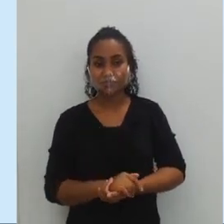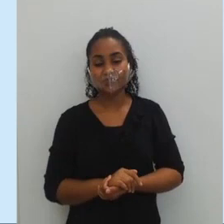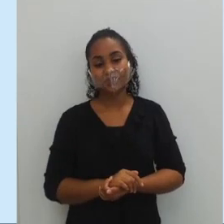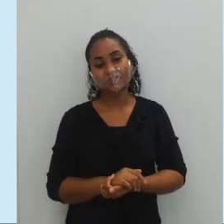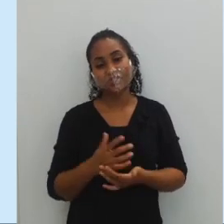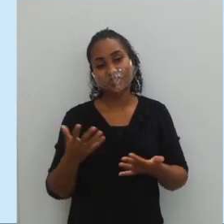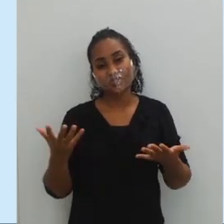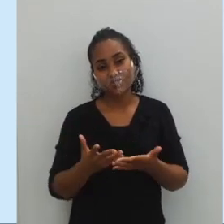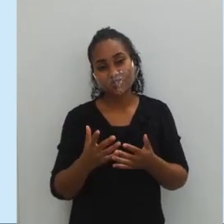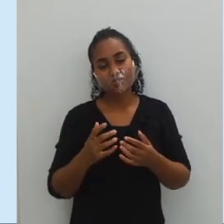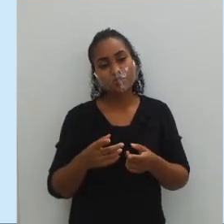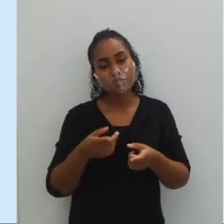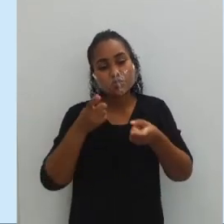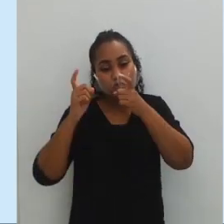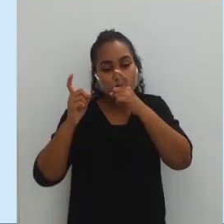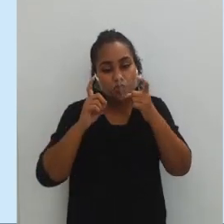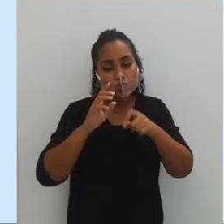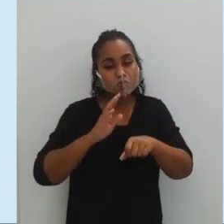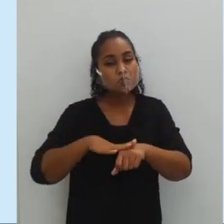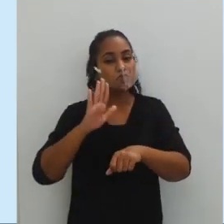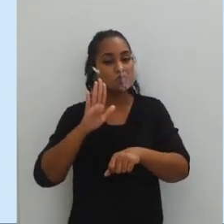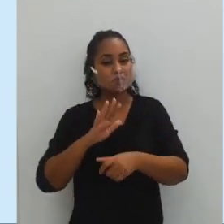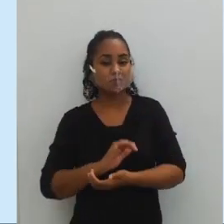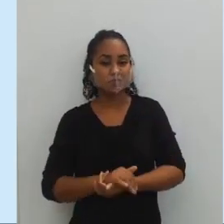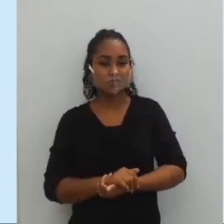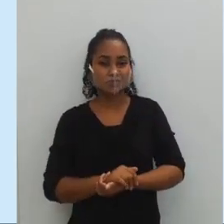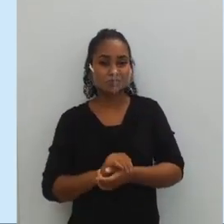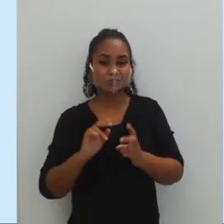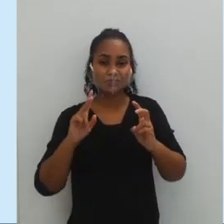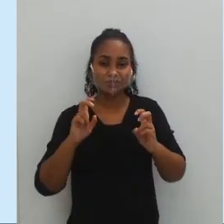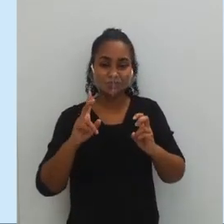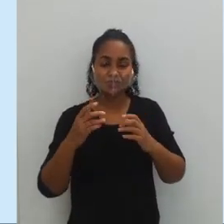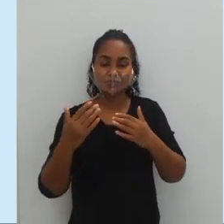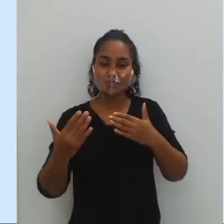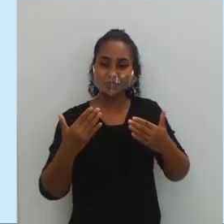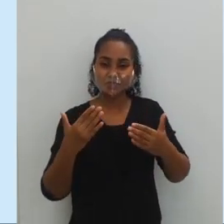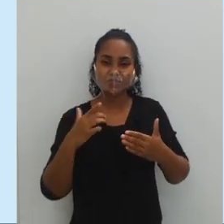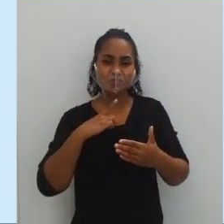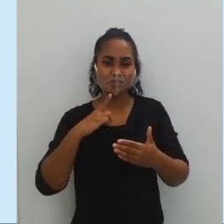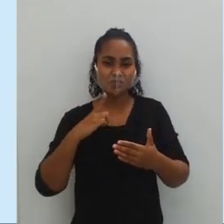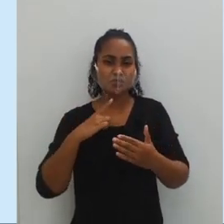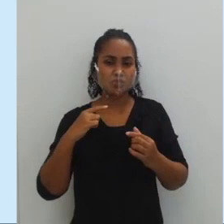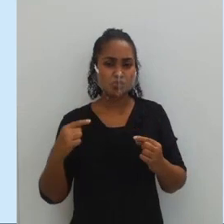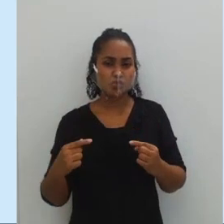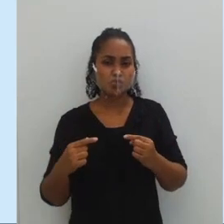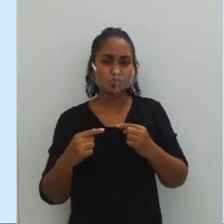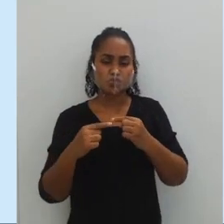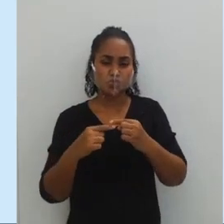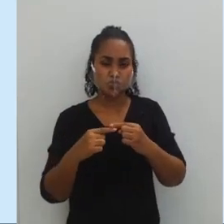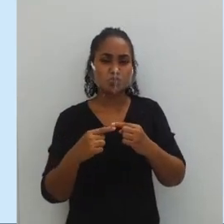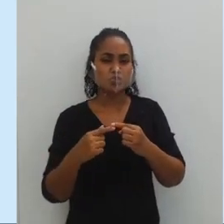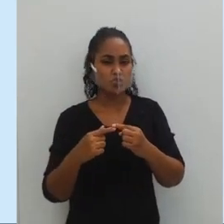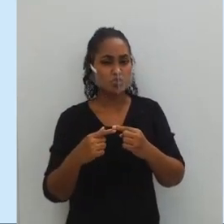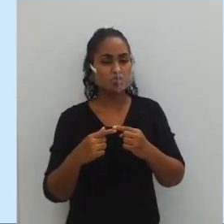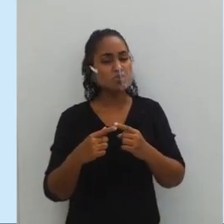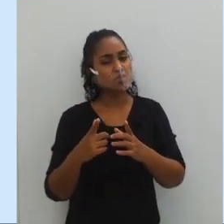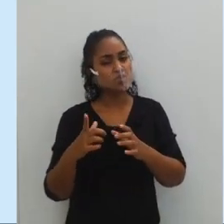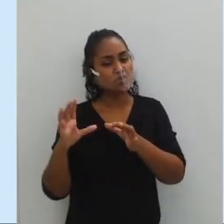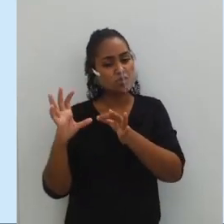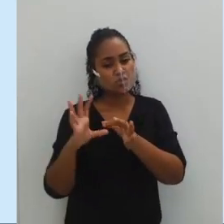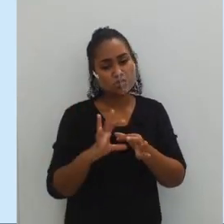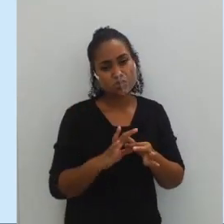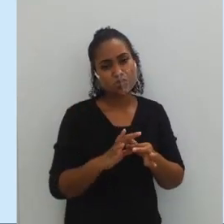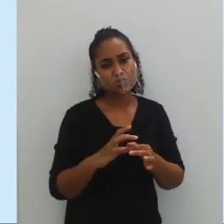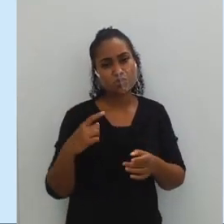ok? Então hoje a gente vai discutir um pouquinho mais sobre assuntos paralelos, mas muito pertinentes e dentro